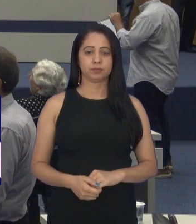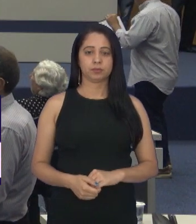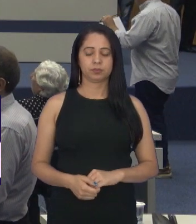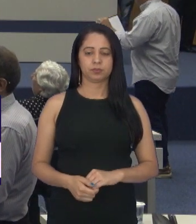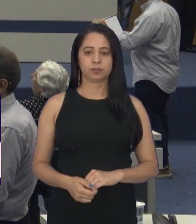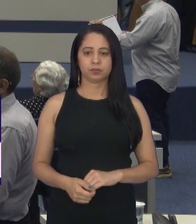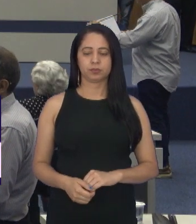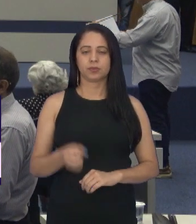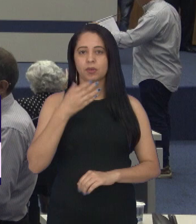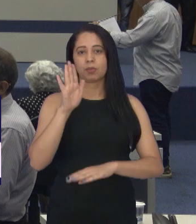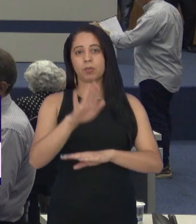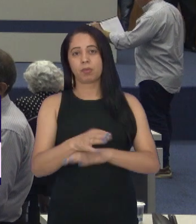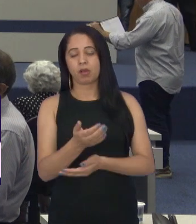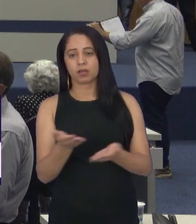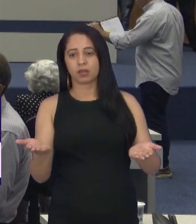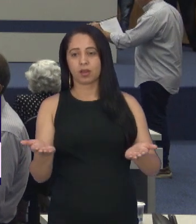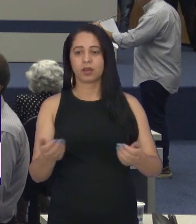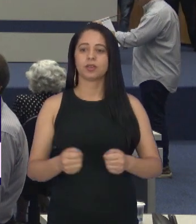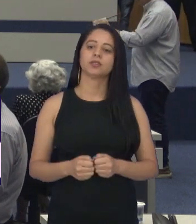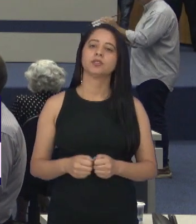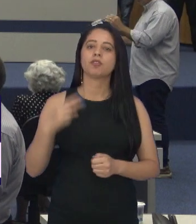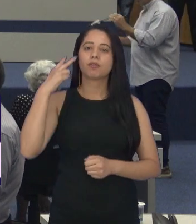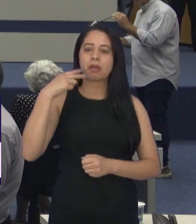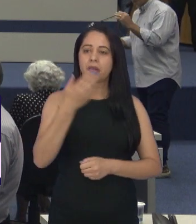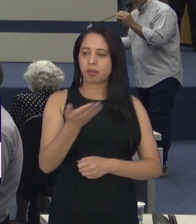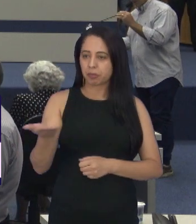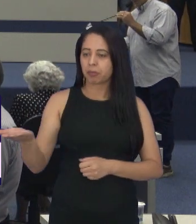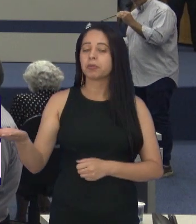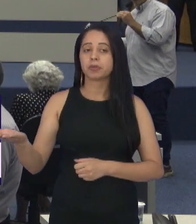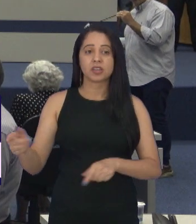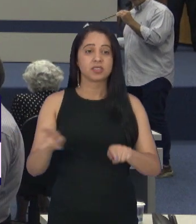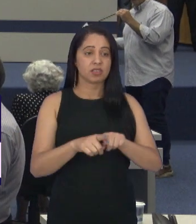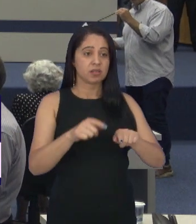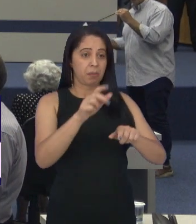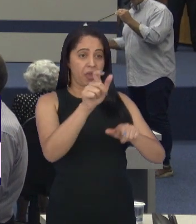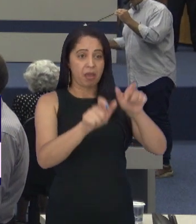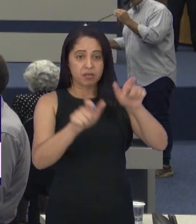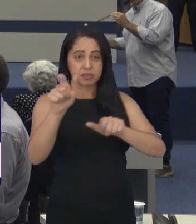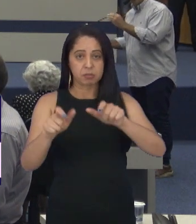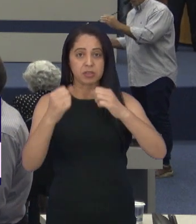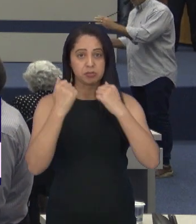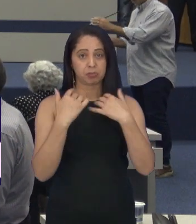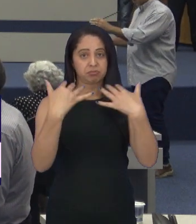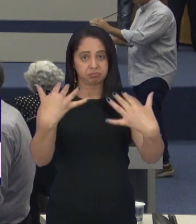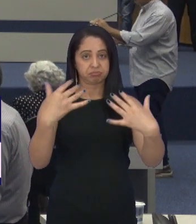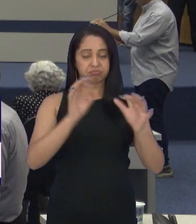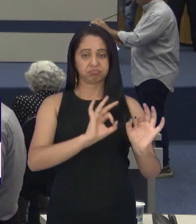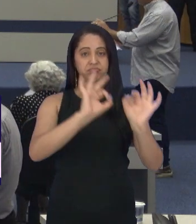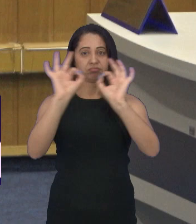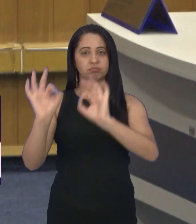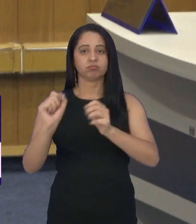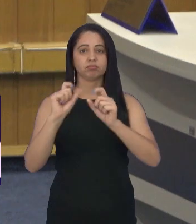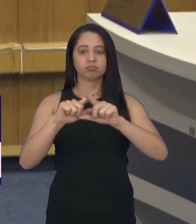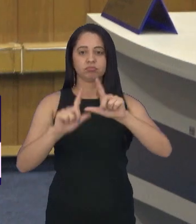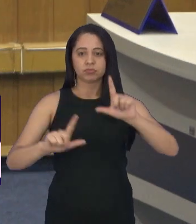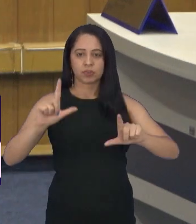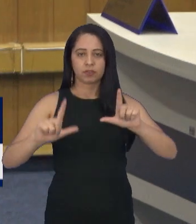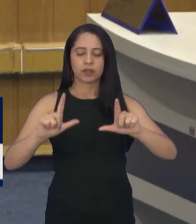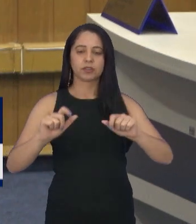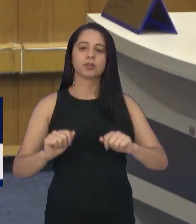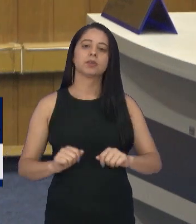Boa tarde, senhor presidente, vereadores e vereadoras, público que nos assiste através da TV Câmara, da página do